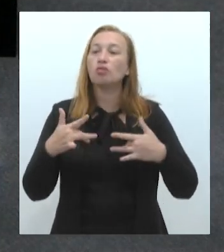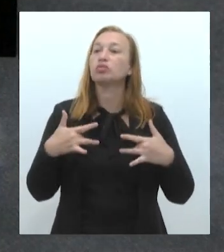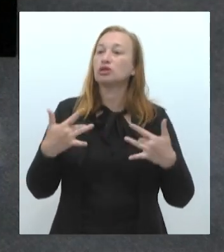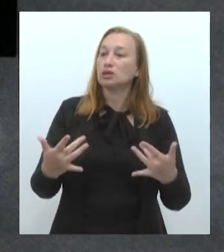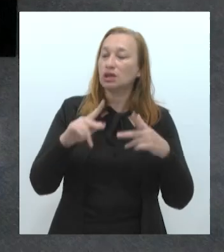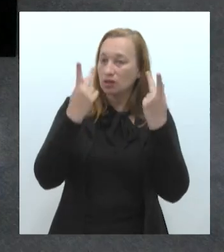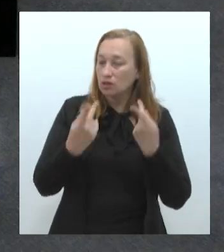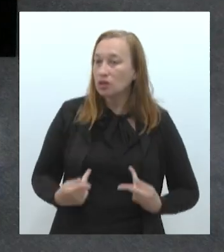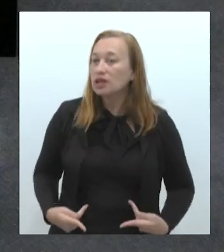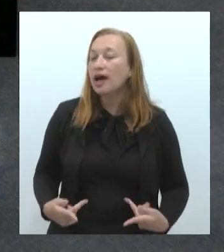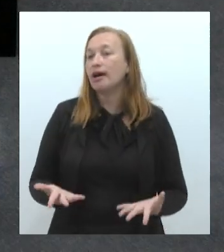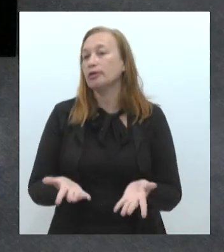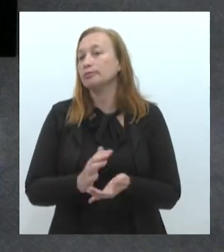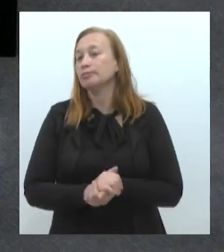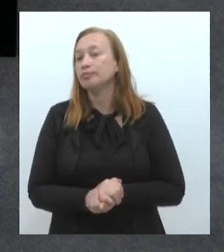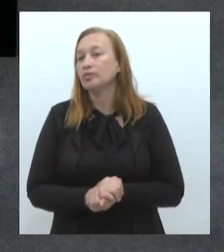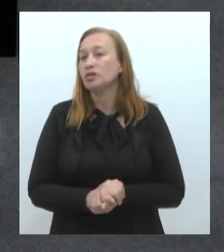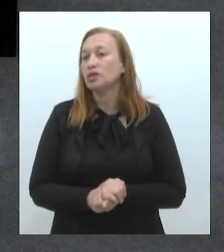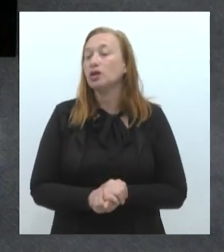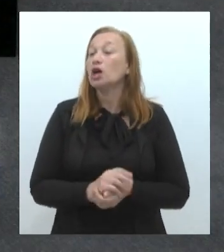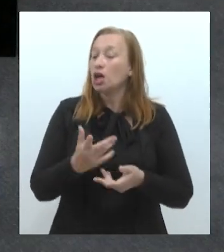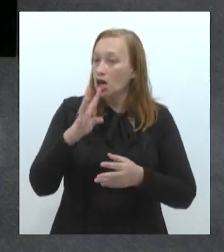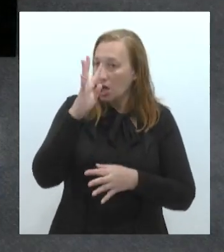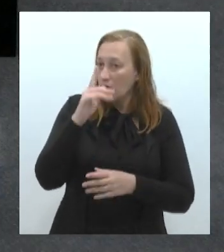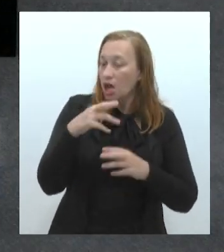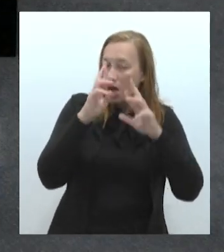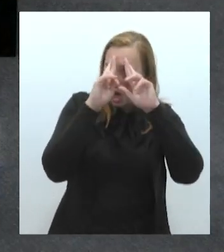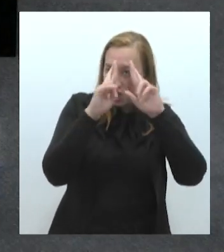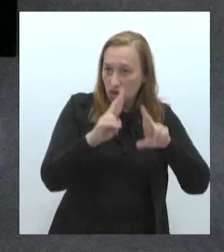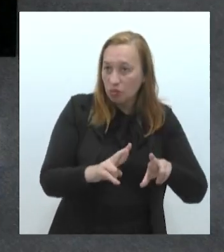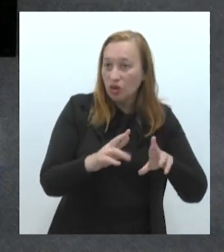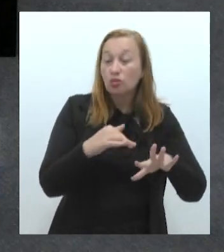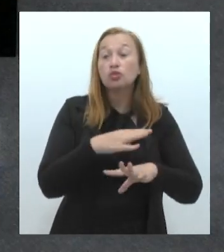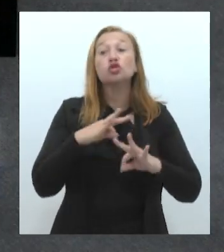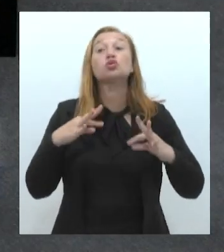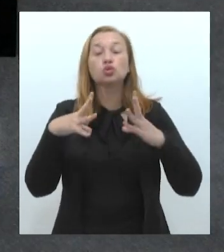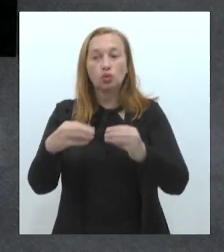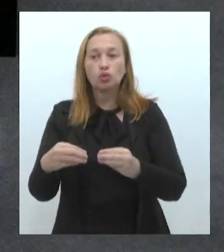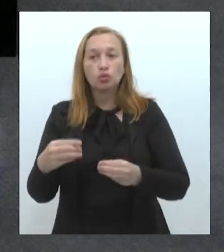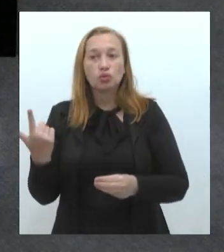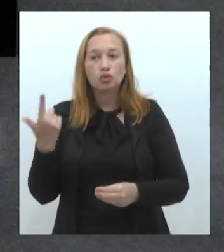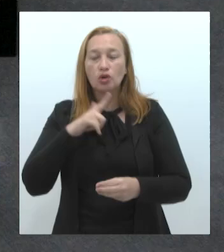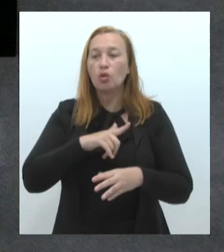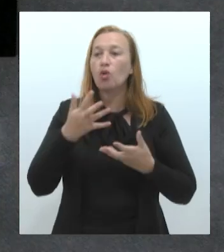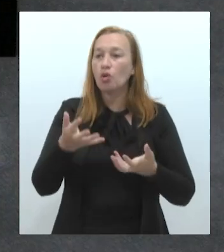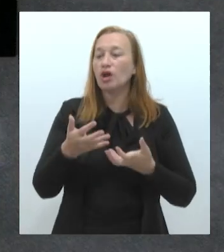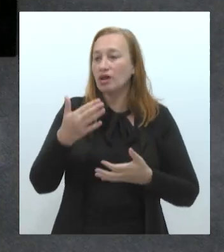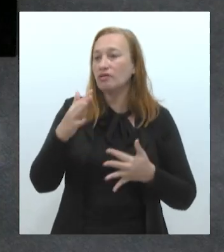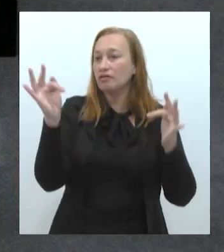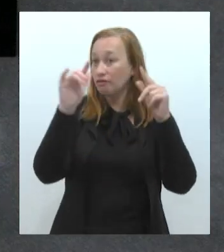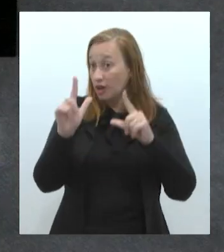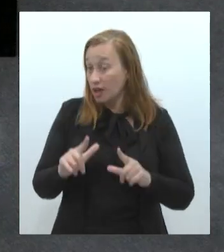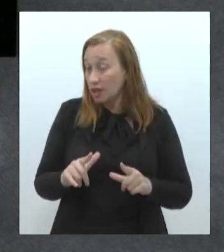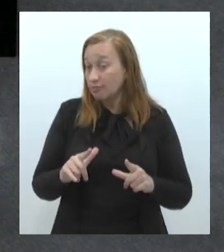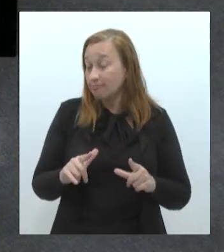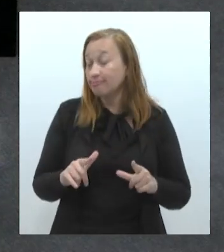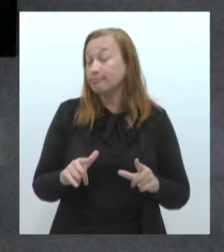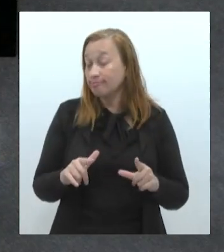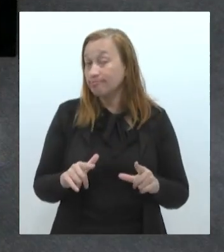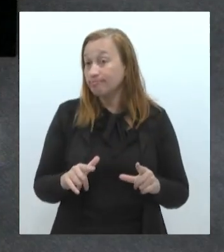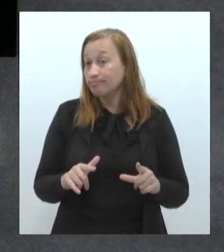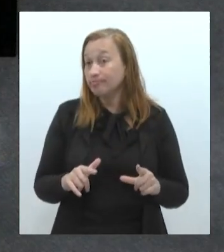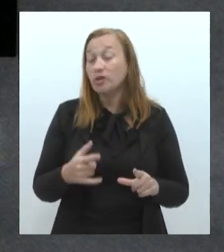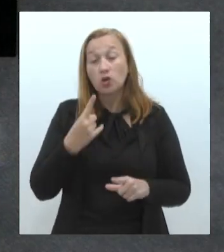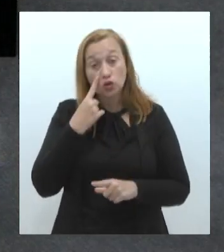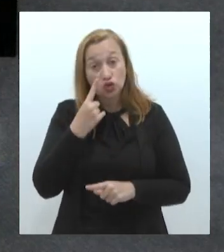assistencial, solidário, ganhou o respeito e a confiança de todos. Então, eu quero dizer que eu fico realmente contente